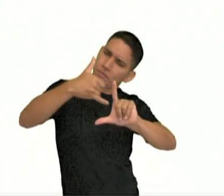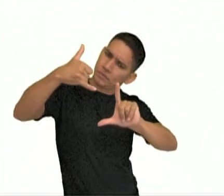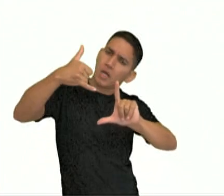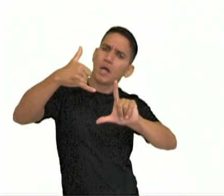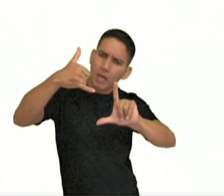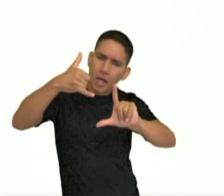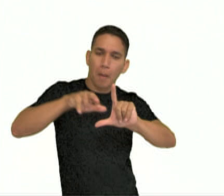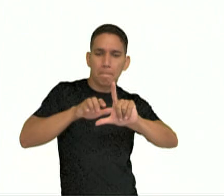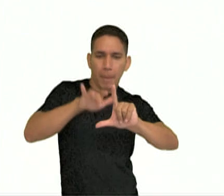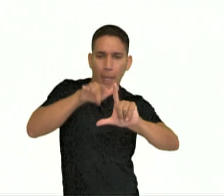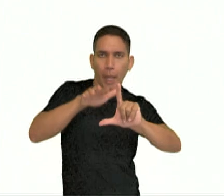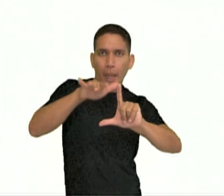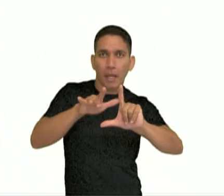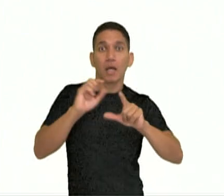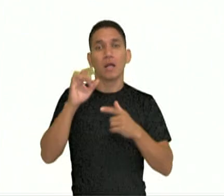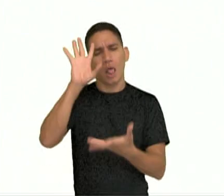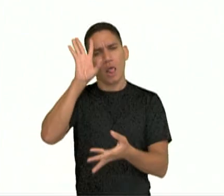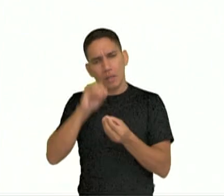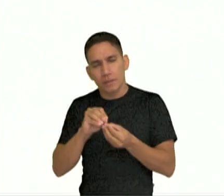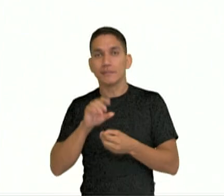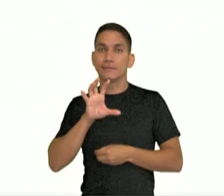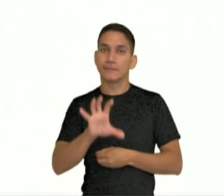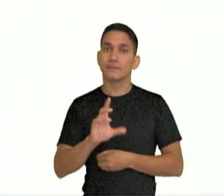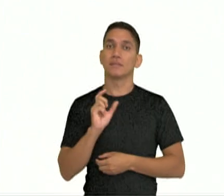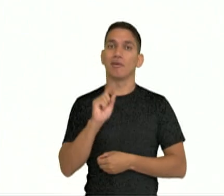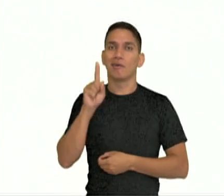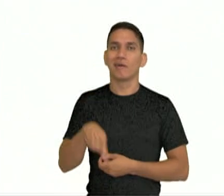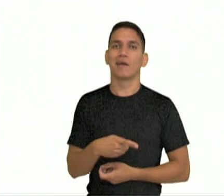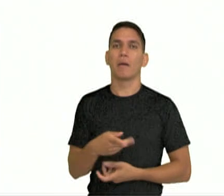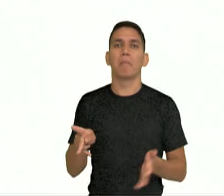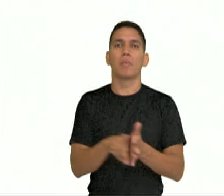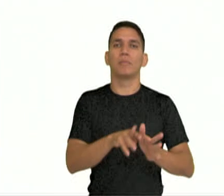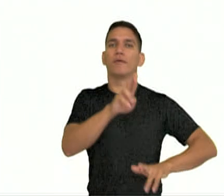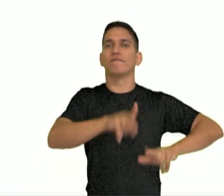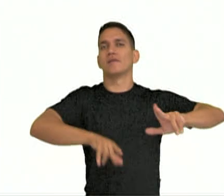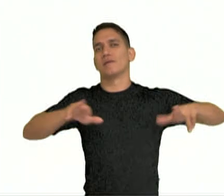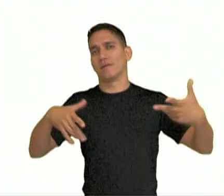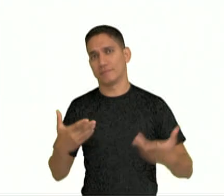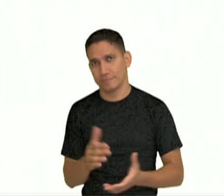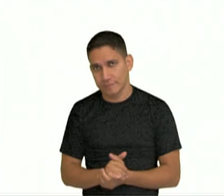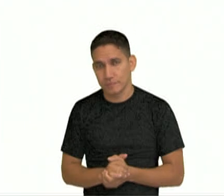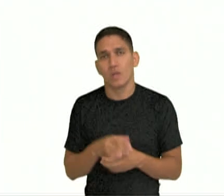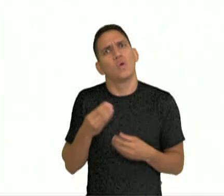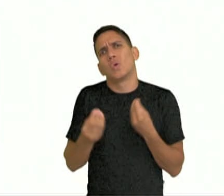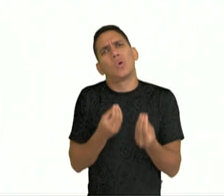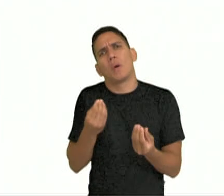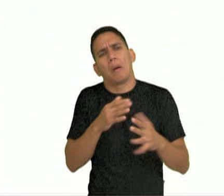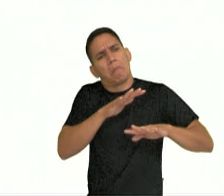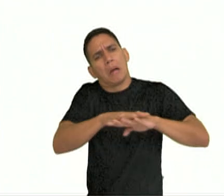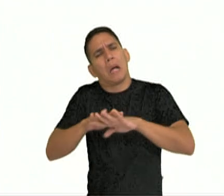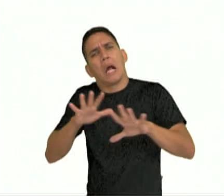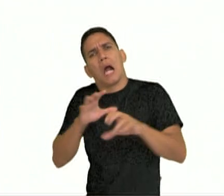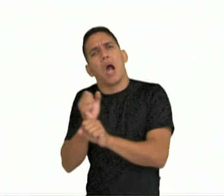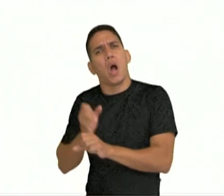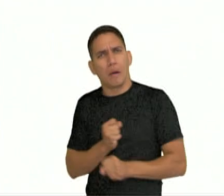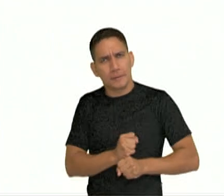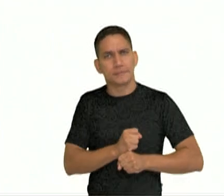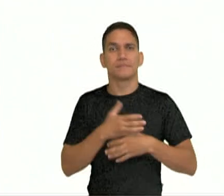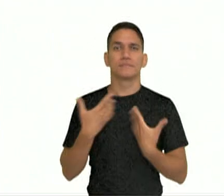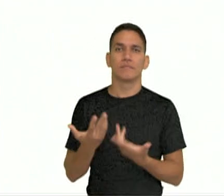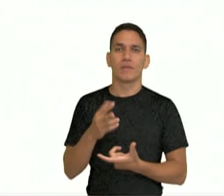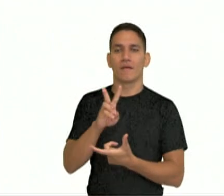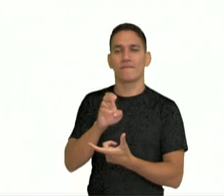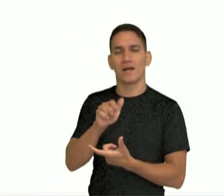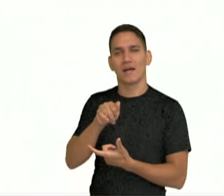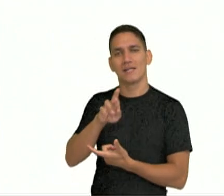a compreender isso é exatamente a variância. Então, como é que a gente vai calcular essa variância? A variância,